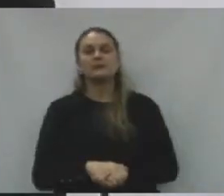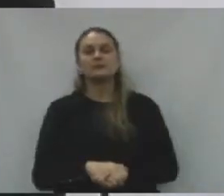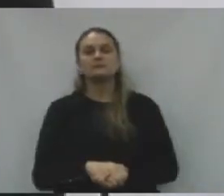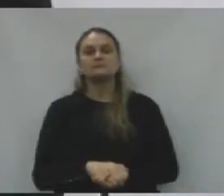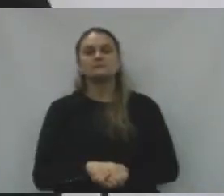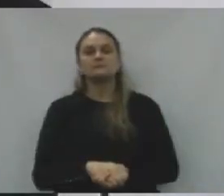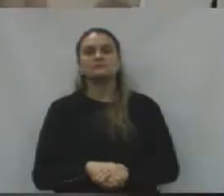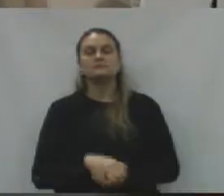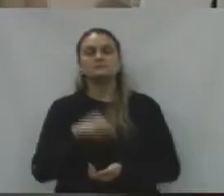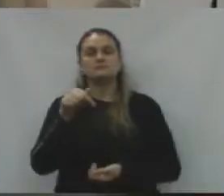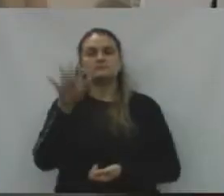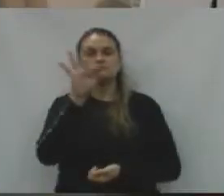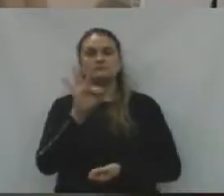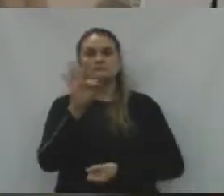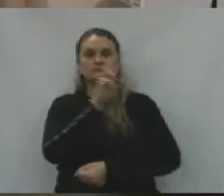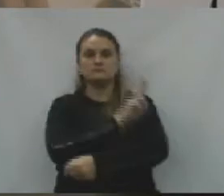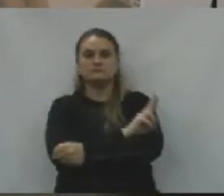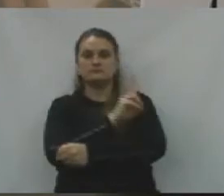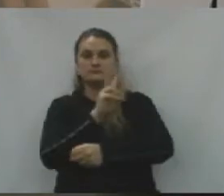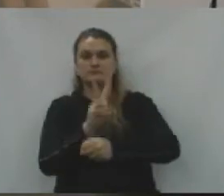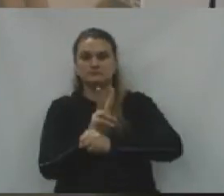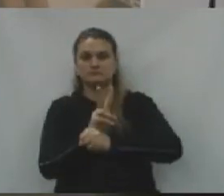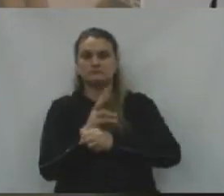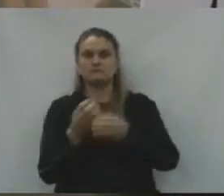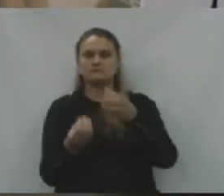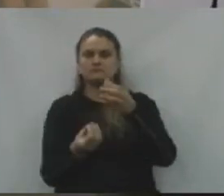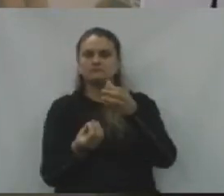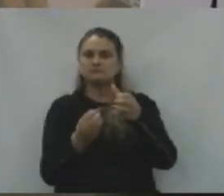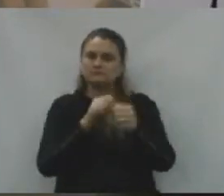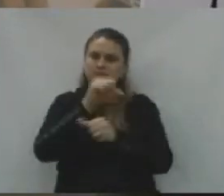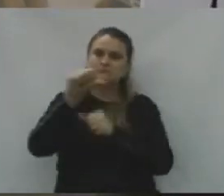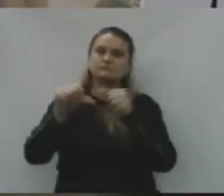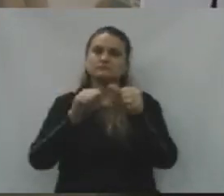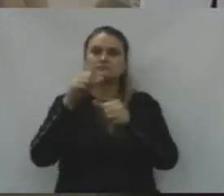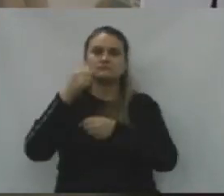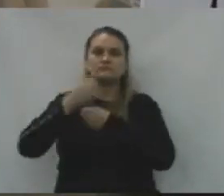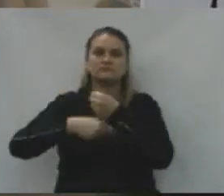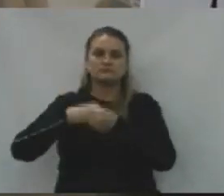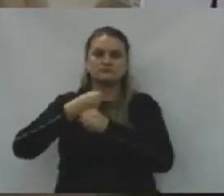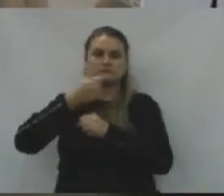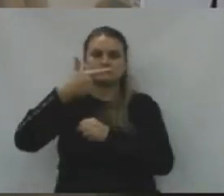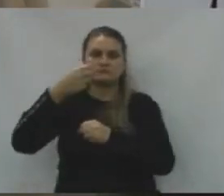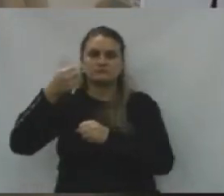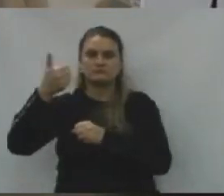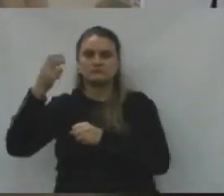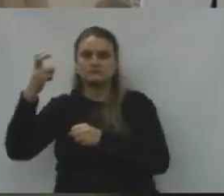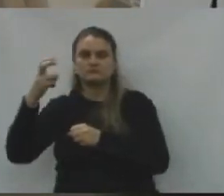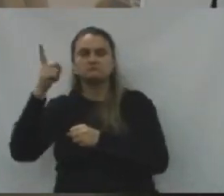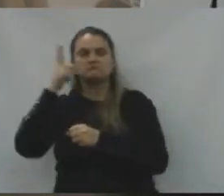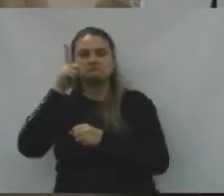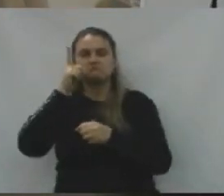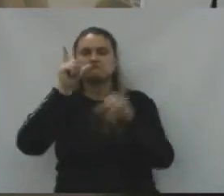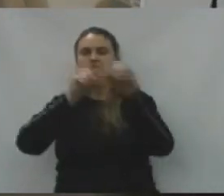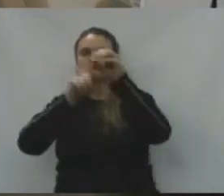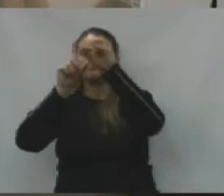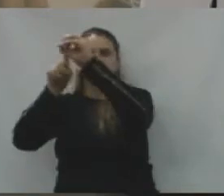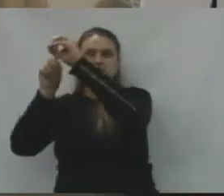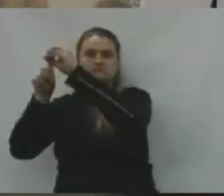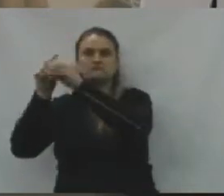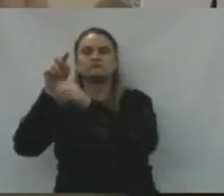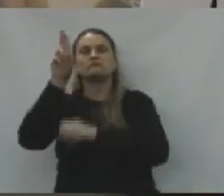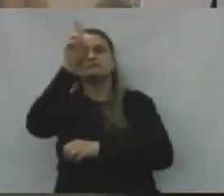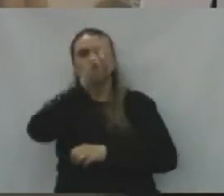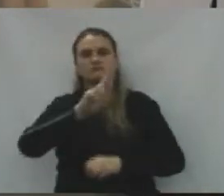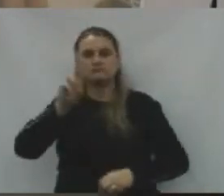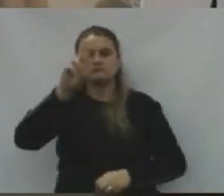dessa bolsa. A Uniuv passou por uma internacionalização, a partir de 2015, assinando convênios com a